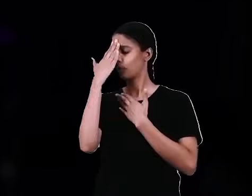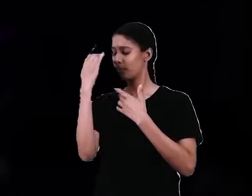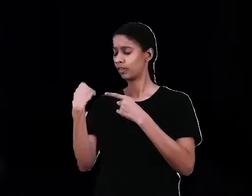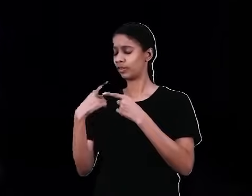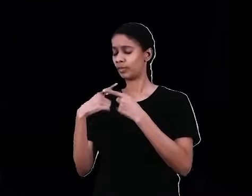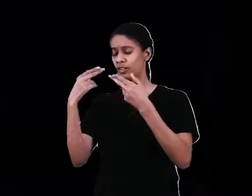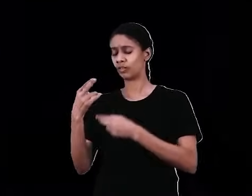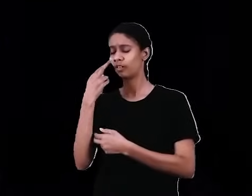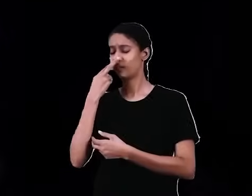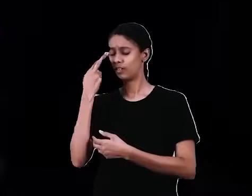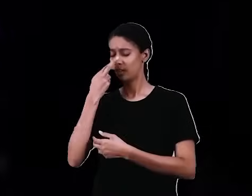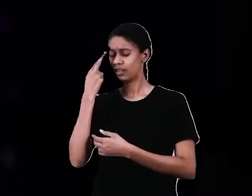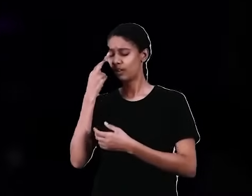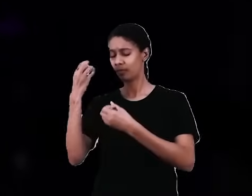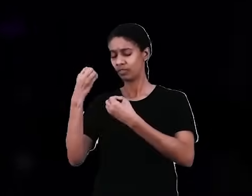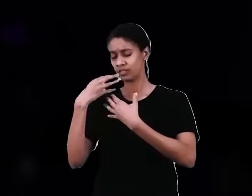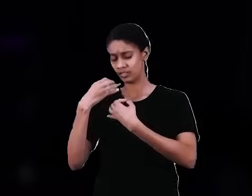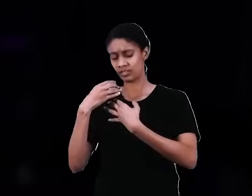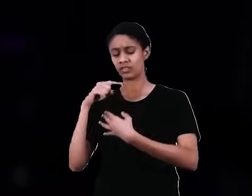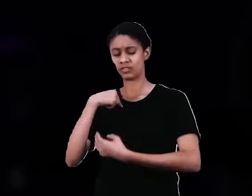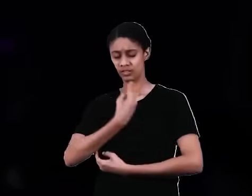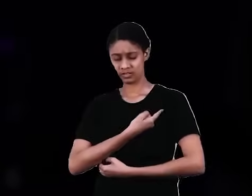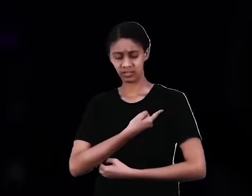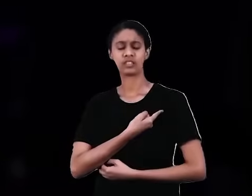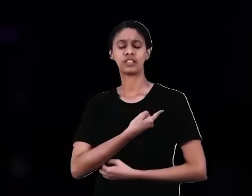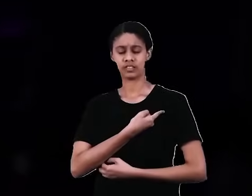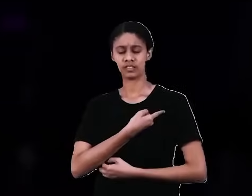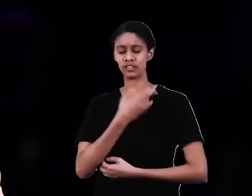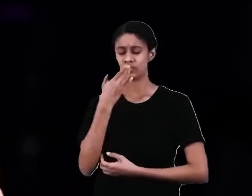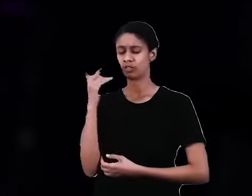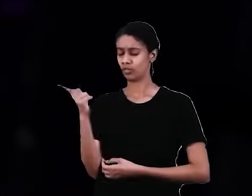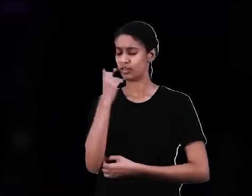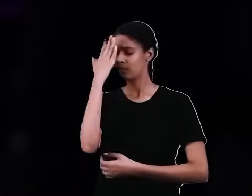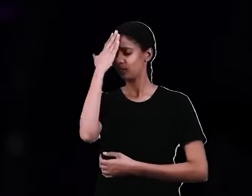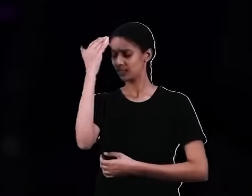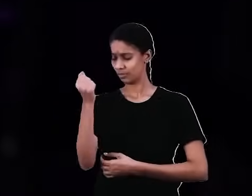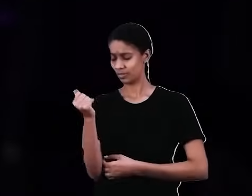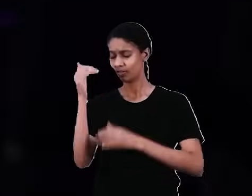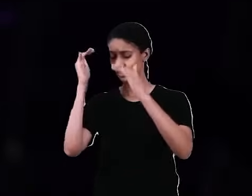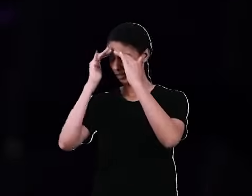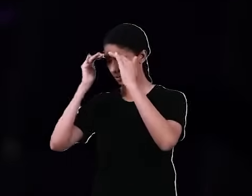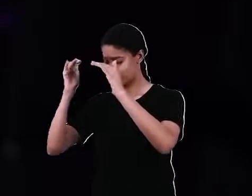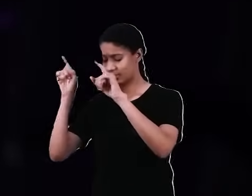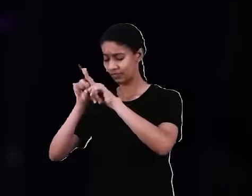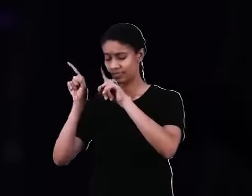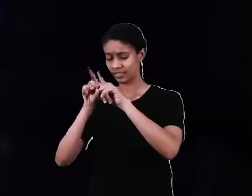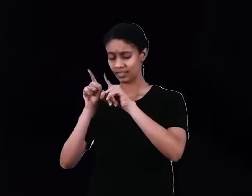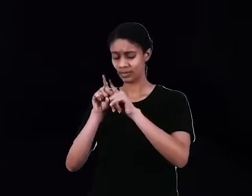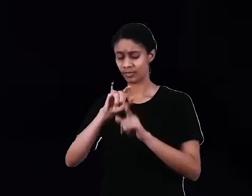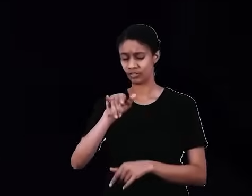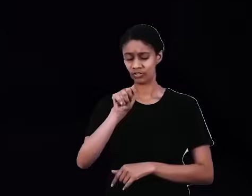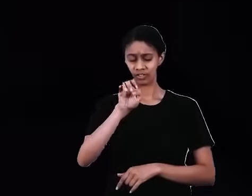valor da obediência e da sabedoria. Obrigada que com Jael nós aprendemos a força da